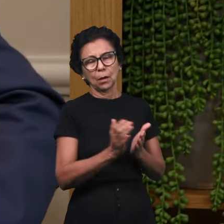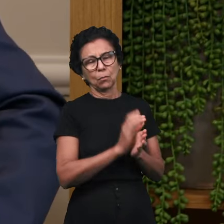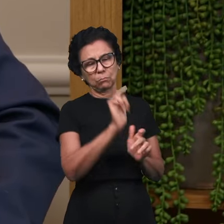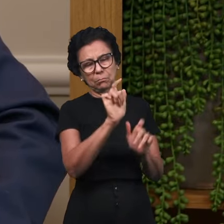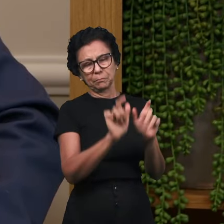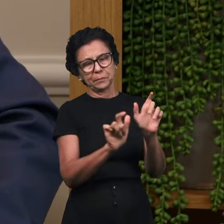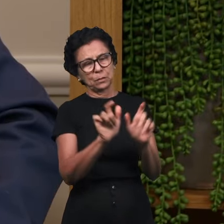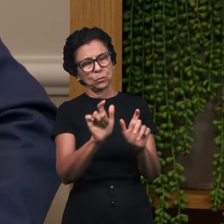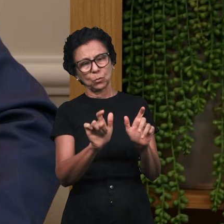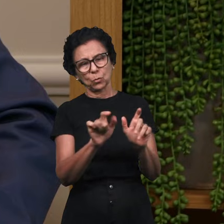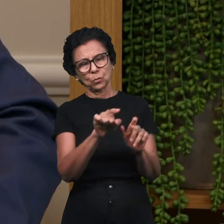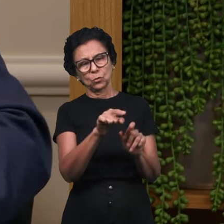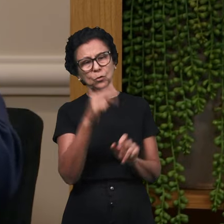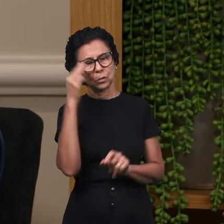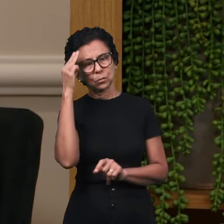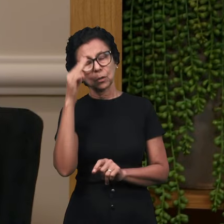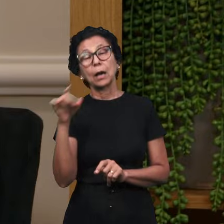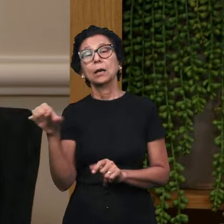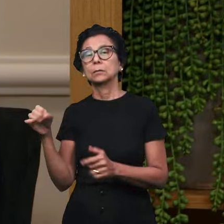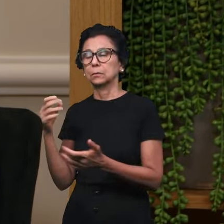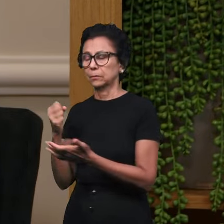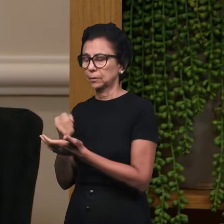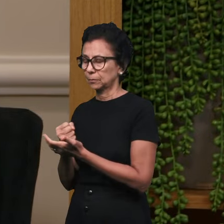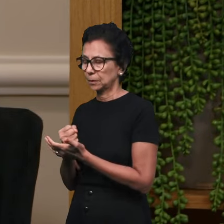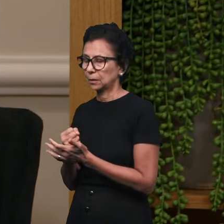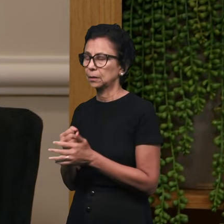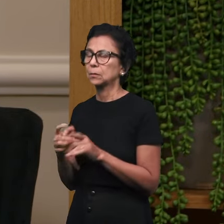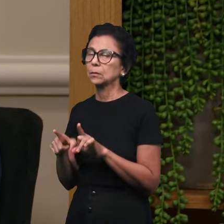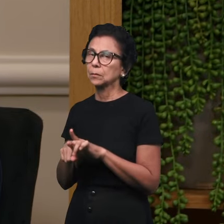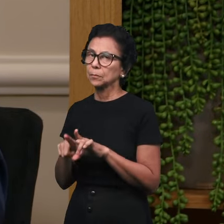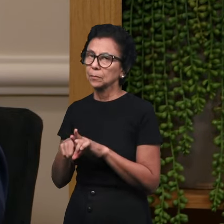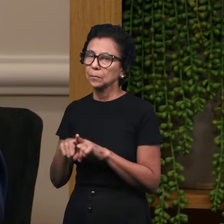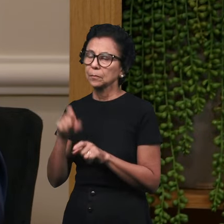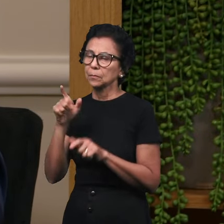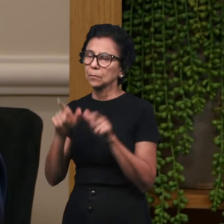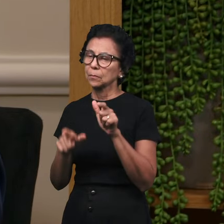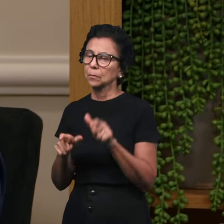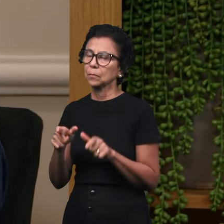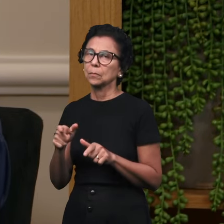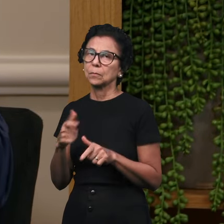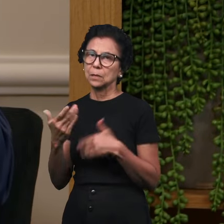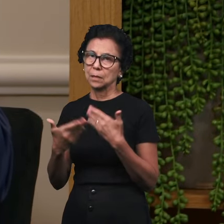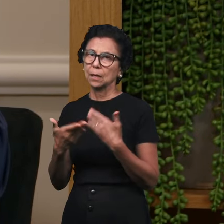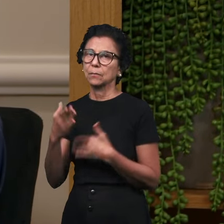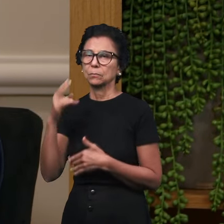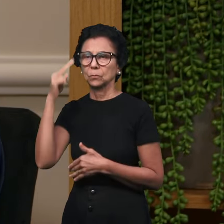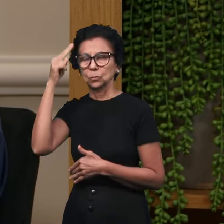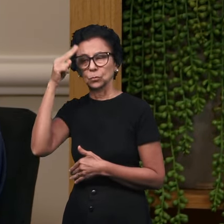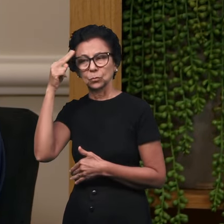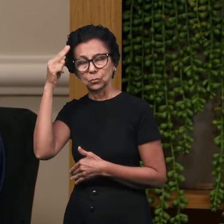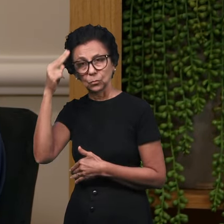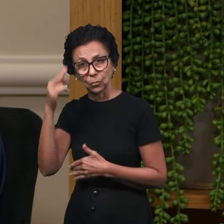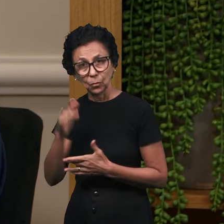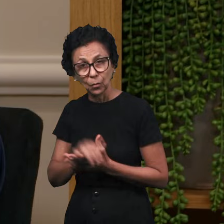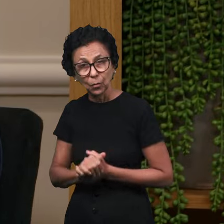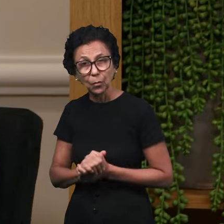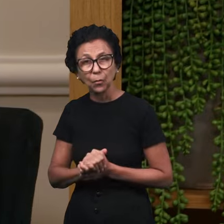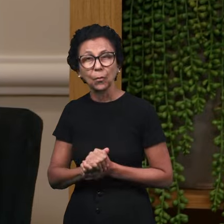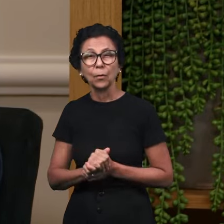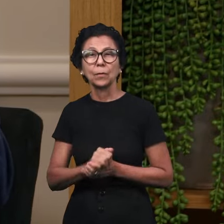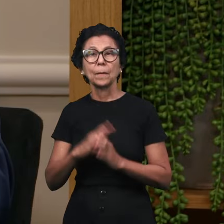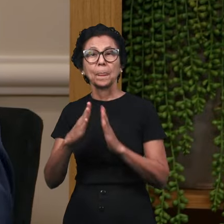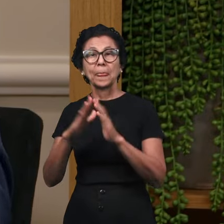né? Sonhos. Também no Novo Testamento, o Senhor dirigiu através de sonhos, deu sonhos, né, aos irmãos da